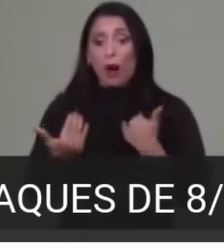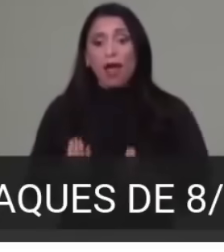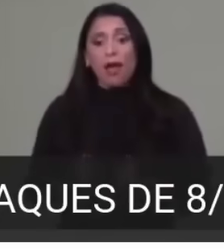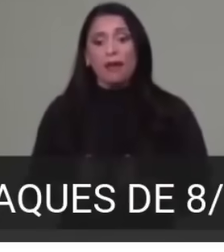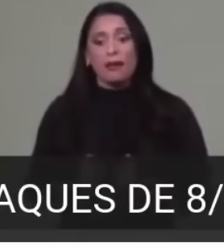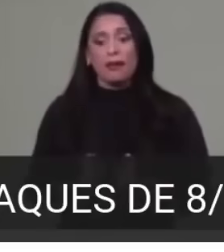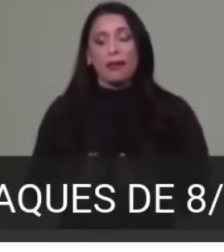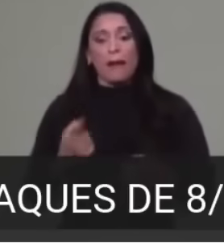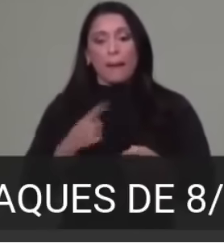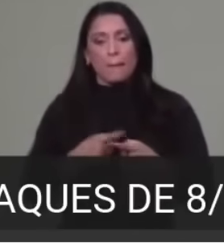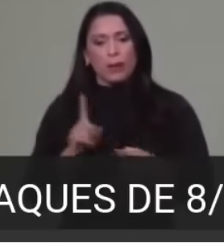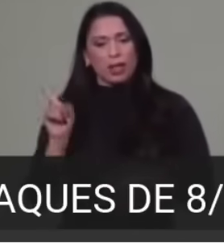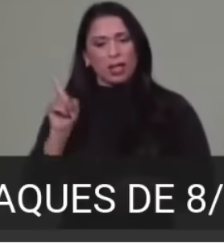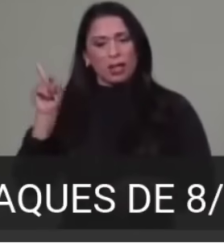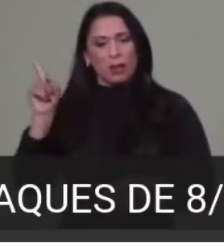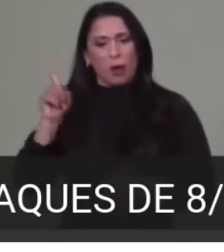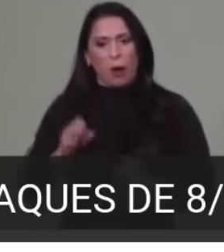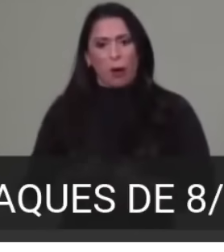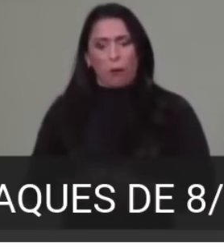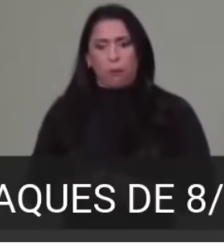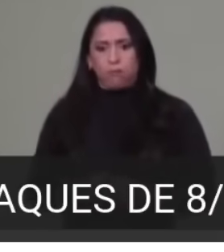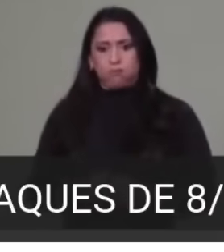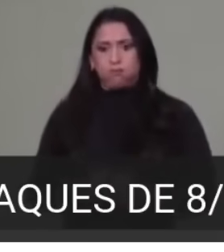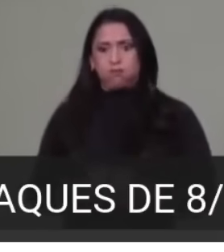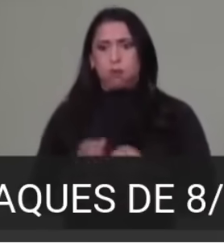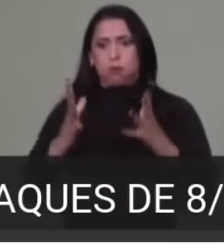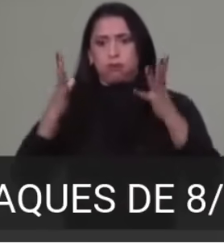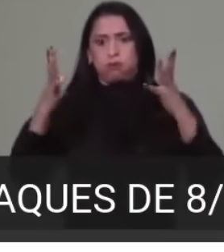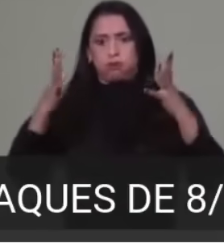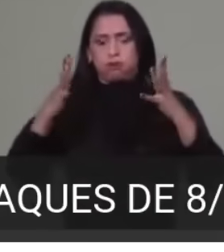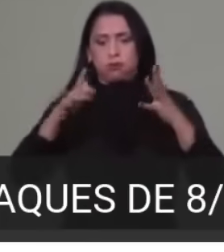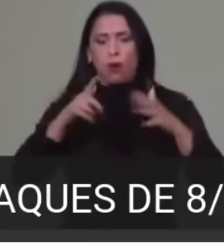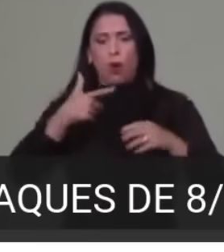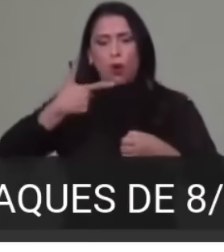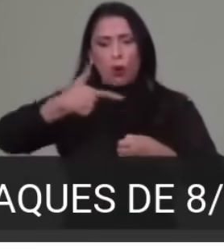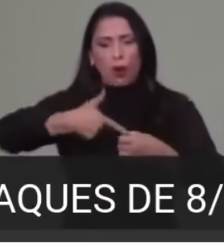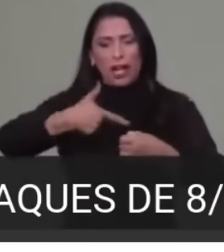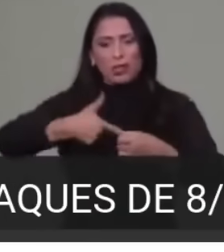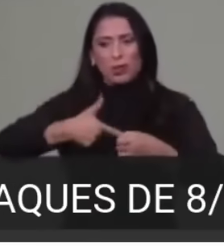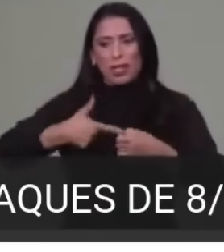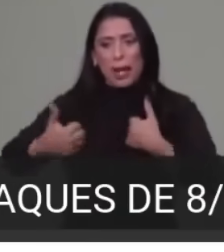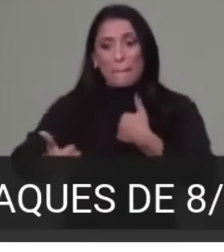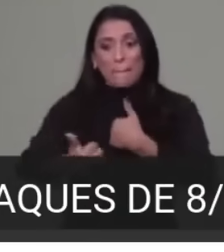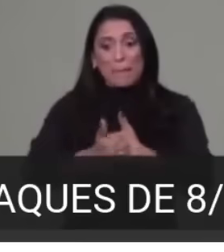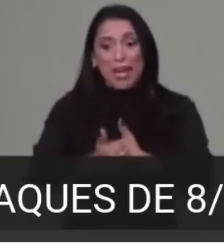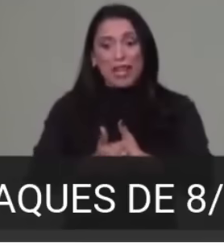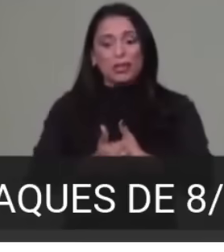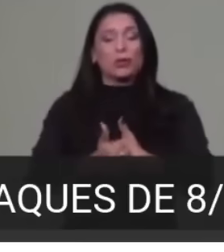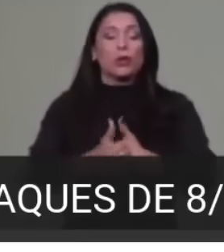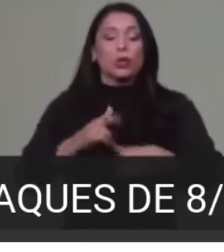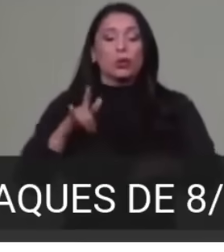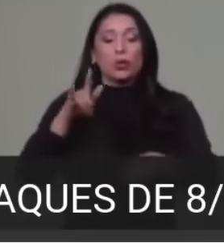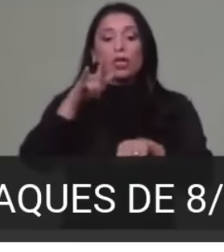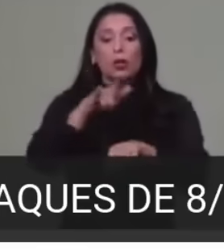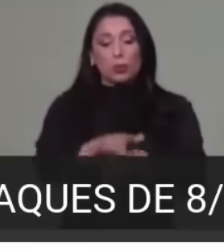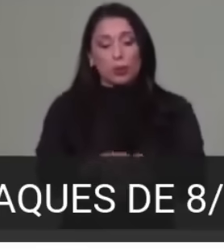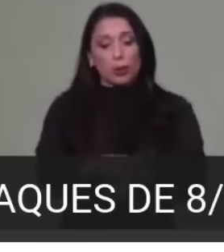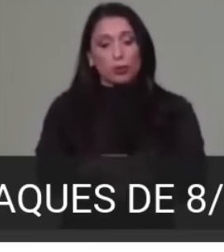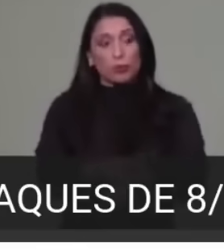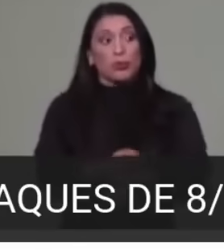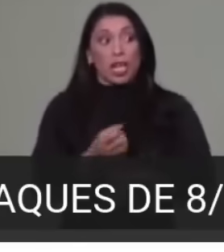porque ele explodiu combustível e de explodir ao lado é do aeroporto e confessaram mais